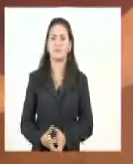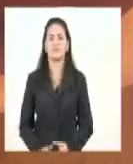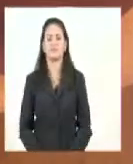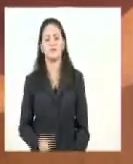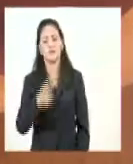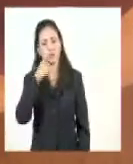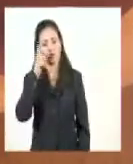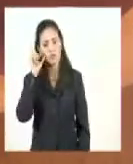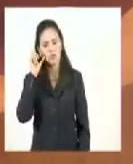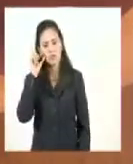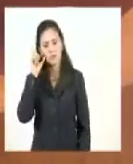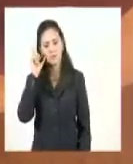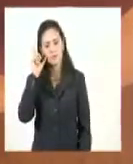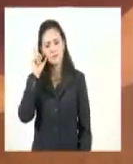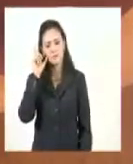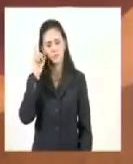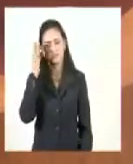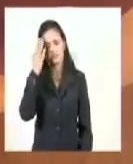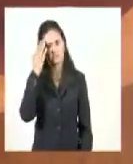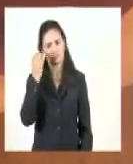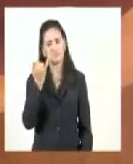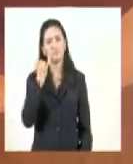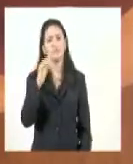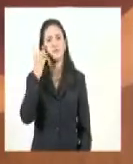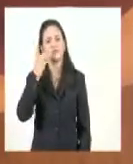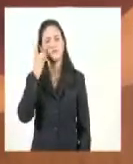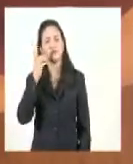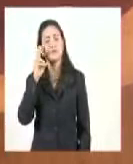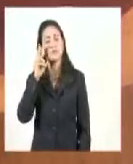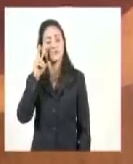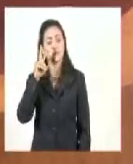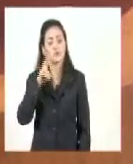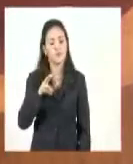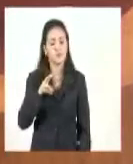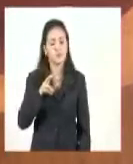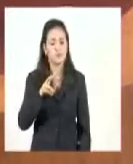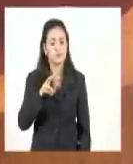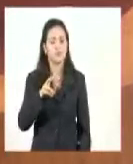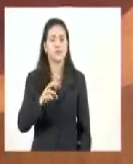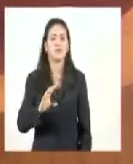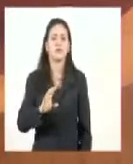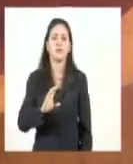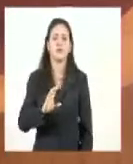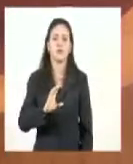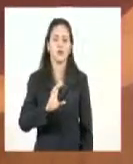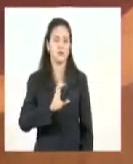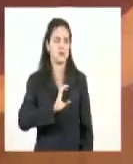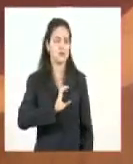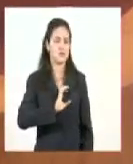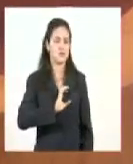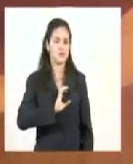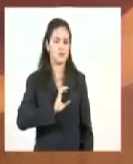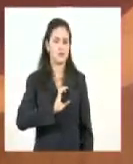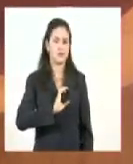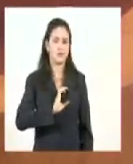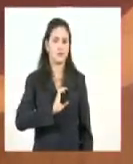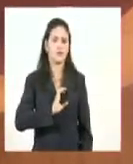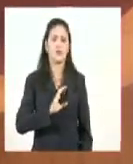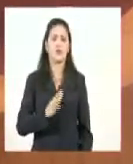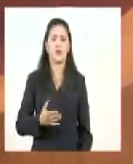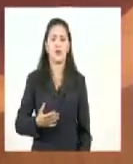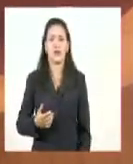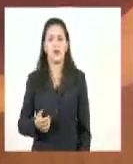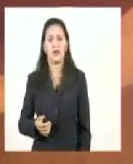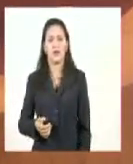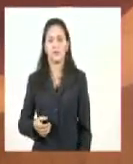Ontem, não sei se os deputados assistiram à questão de Caxias. E aí vão dizer que estou partindo para o lado